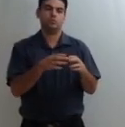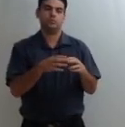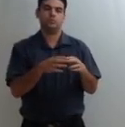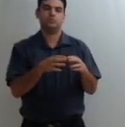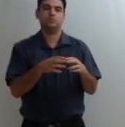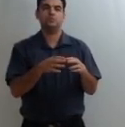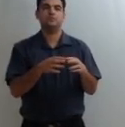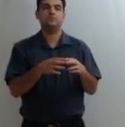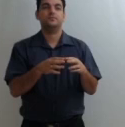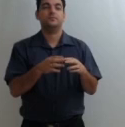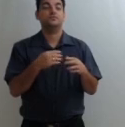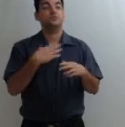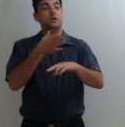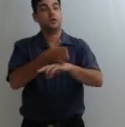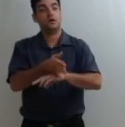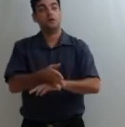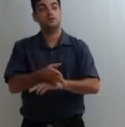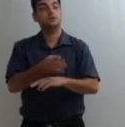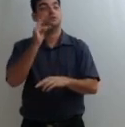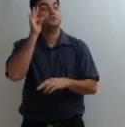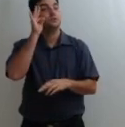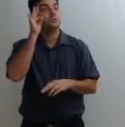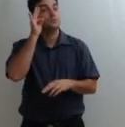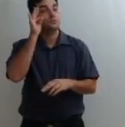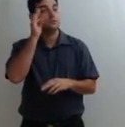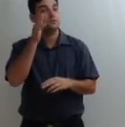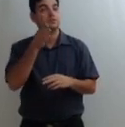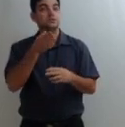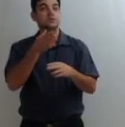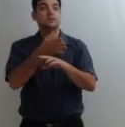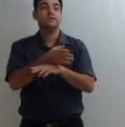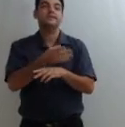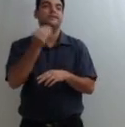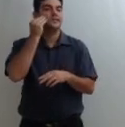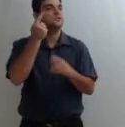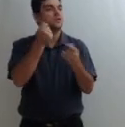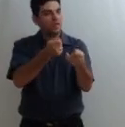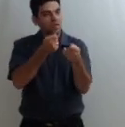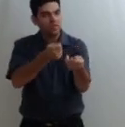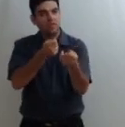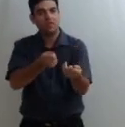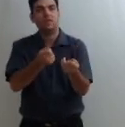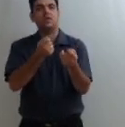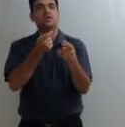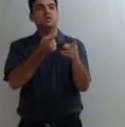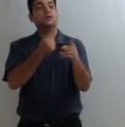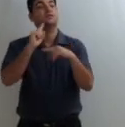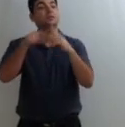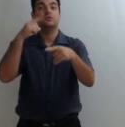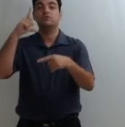foi à casa de uma das testemunhas e procedeu a ameaças, depois fugiu.